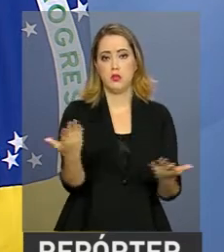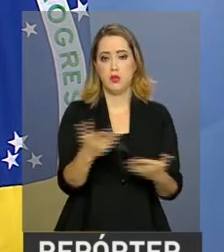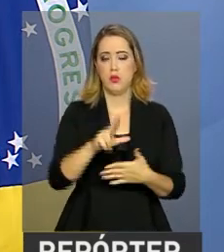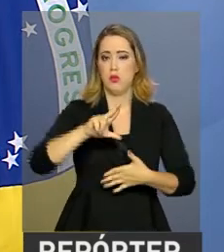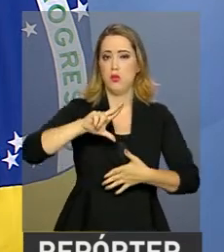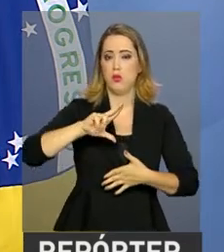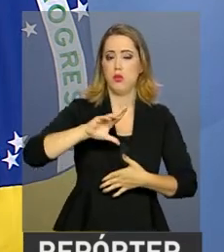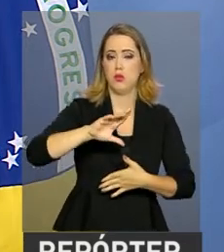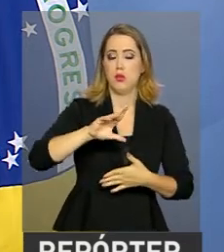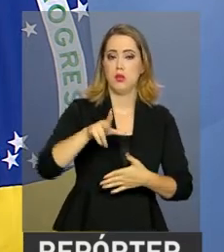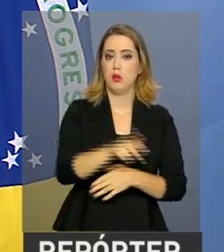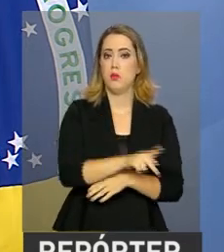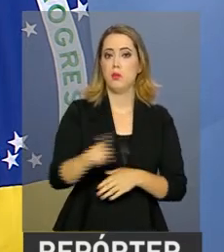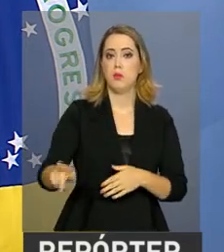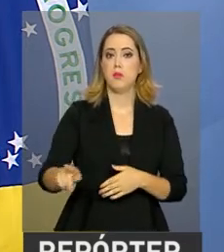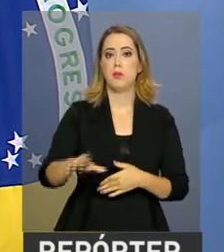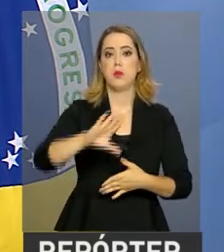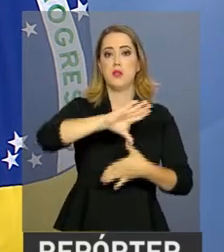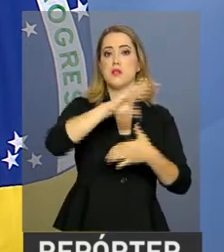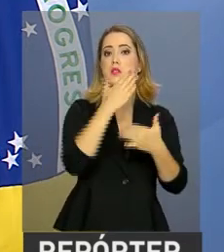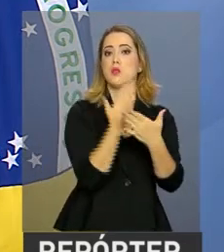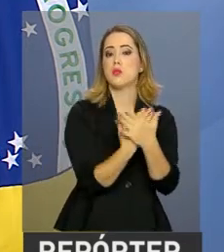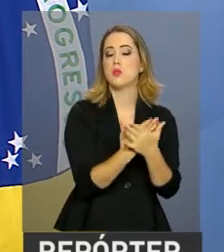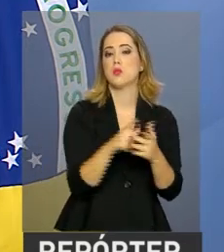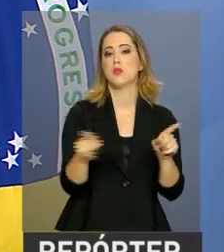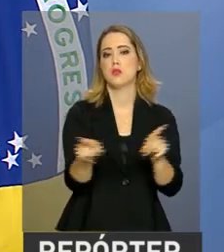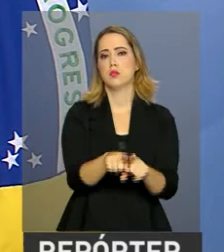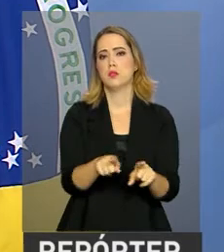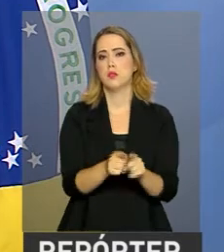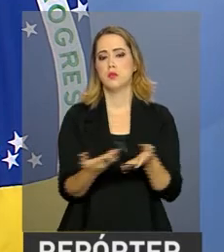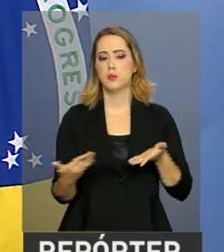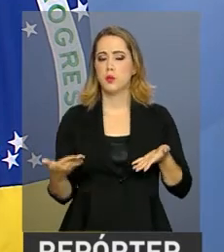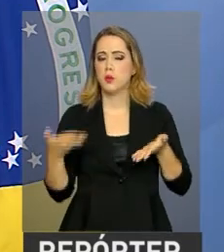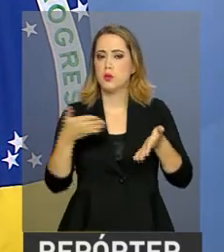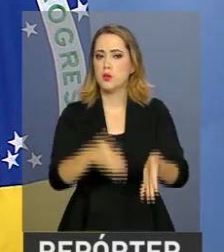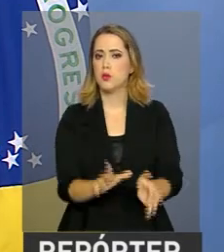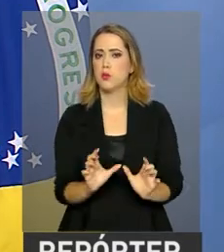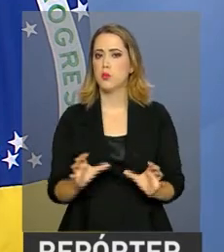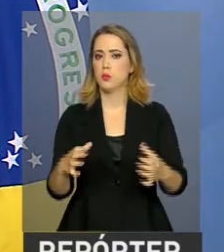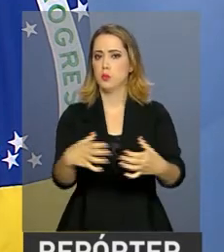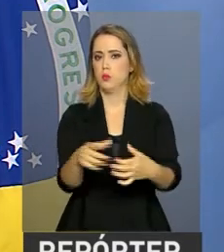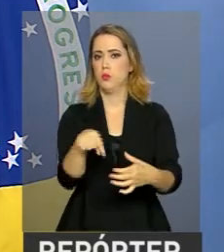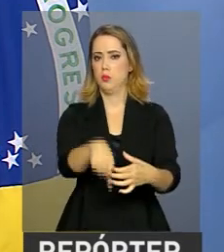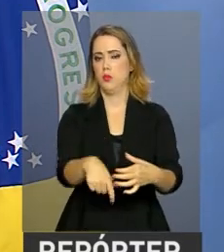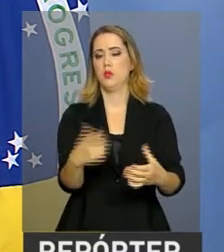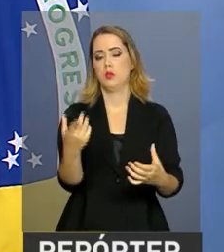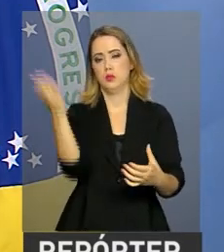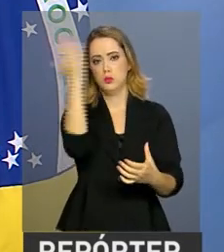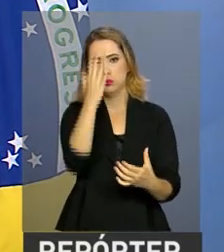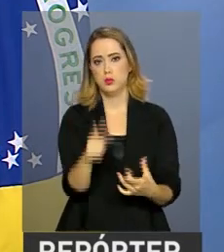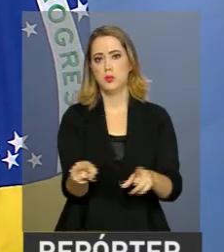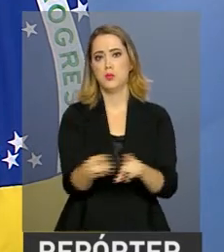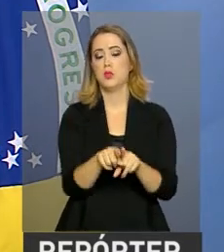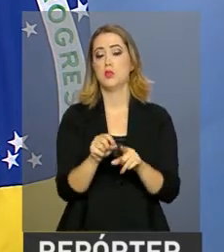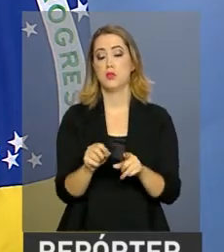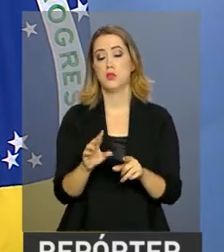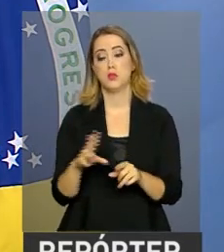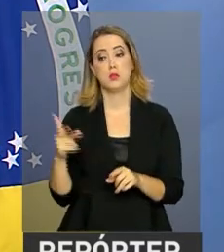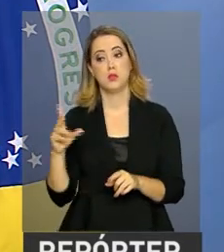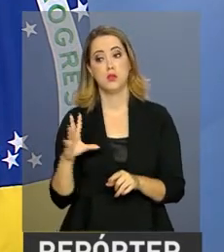Mercosul, será também voltada para a agenda do bloco regional, que ambos estão empenhados